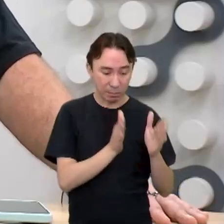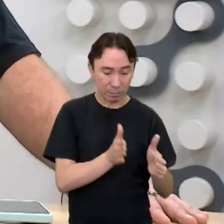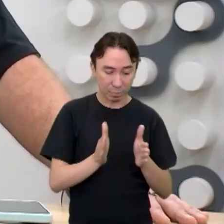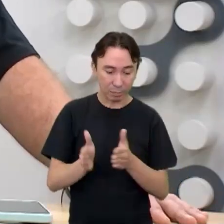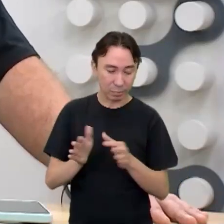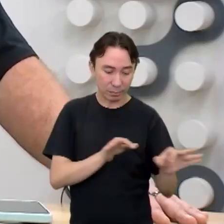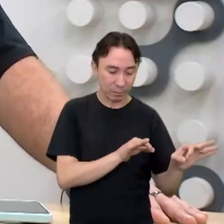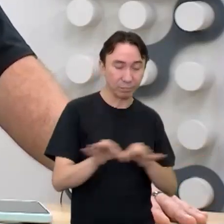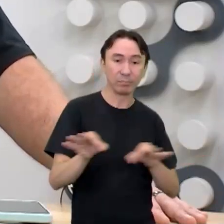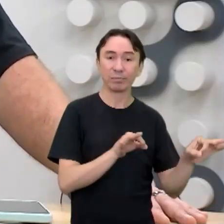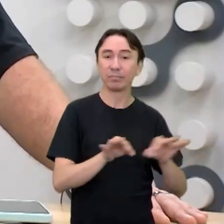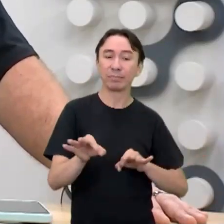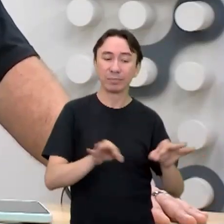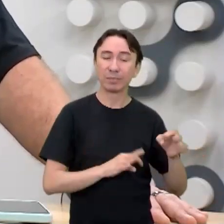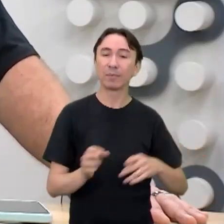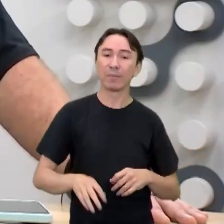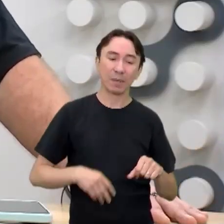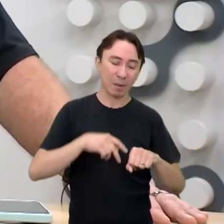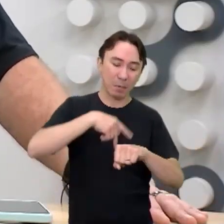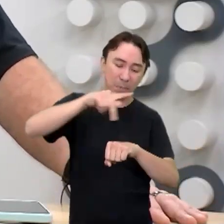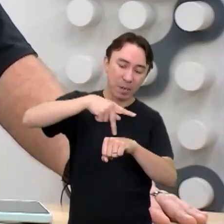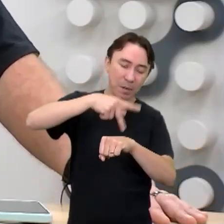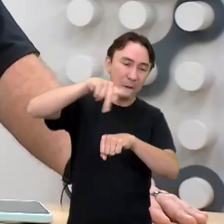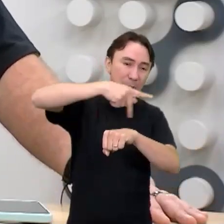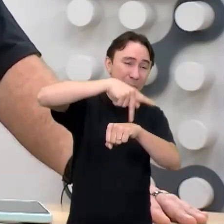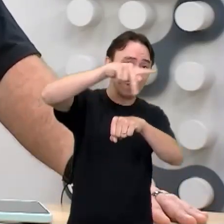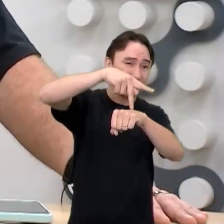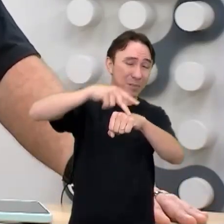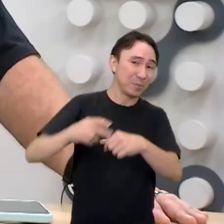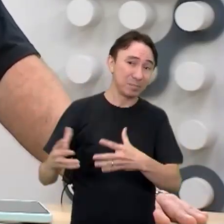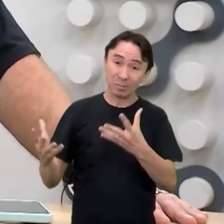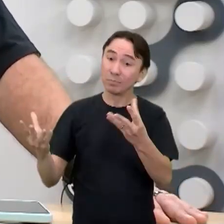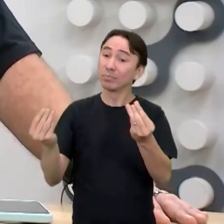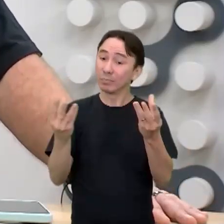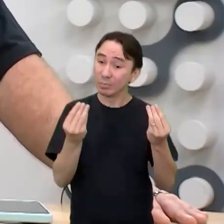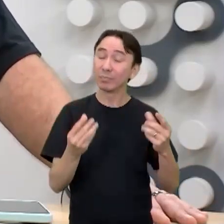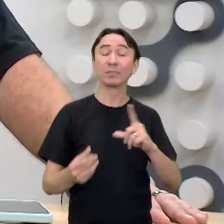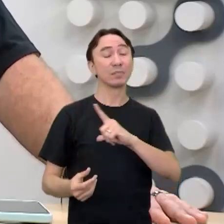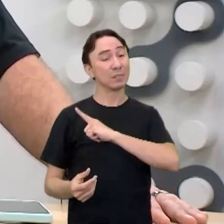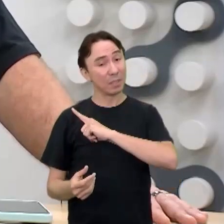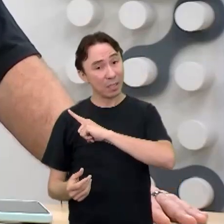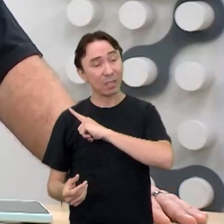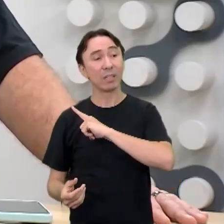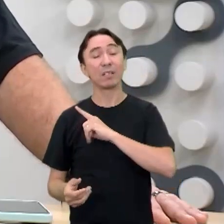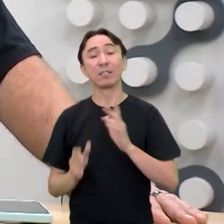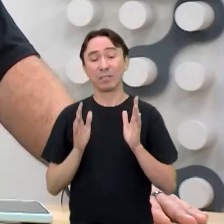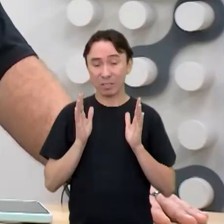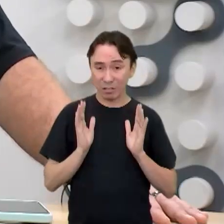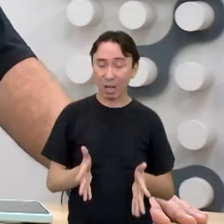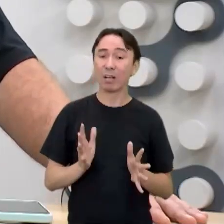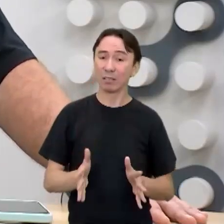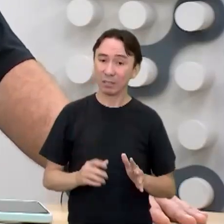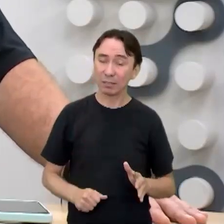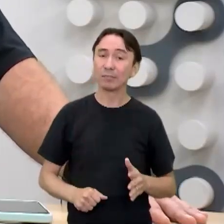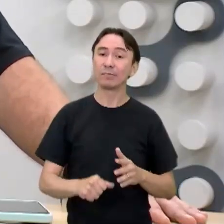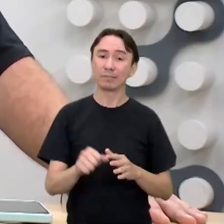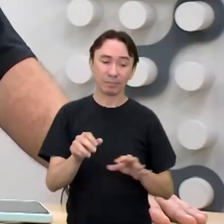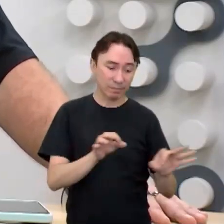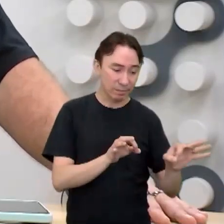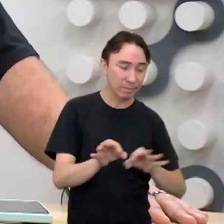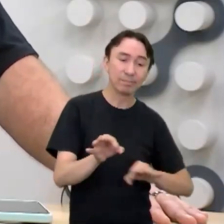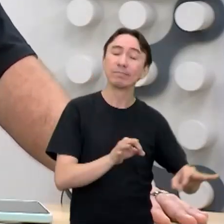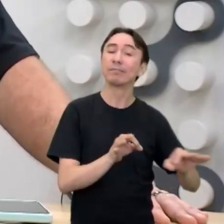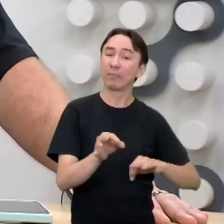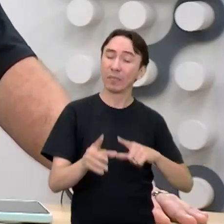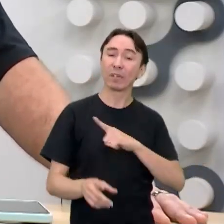né? Então, vários países, né, várias nações aí já, né, praticam, né, essas ações, né, mas ainda são pouco em